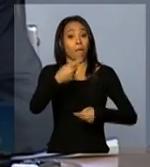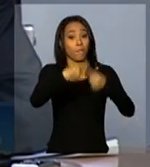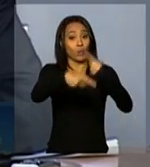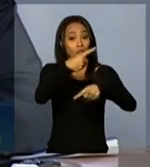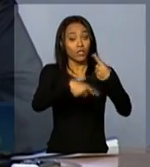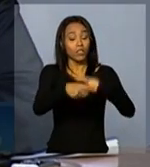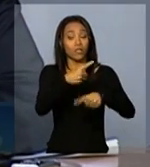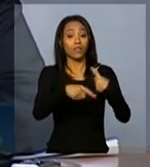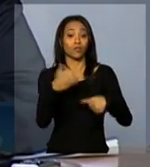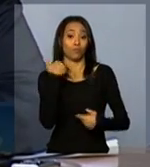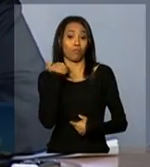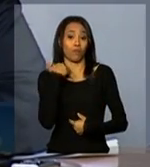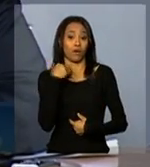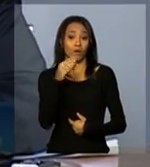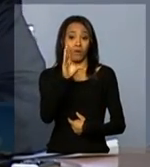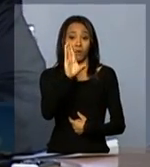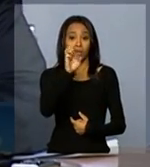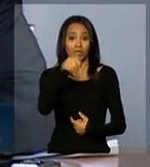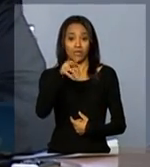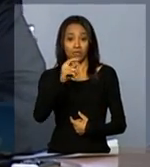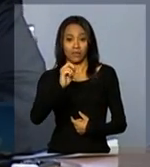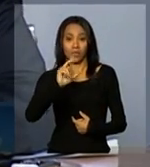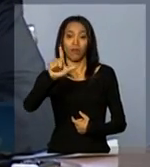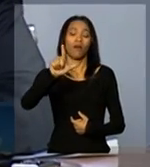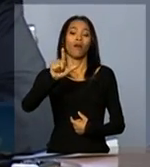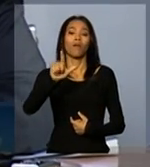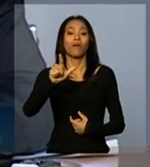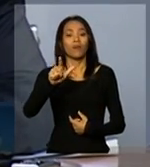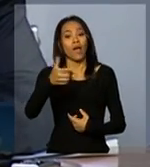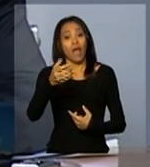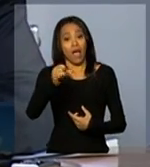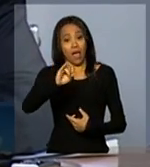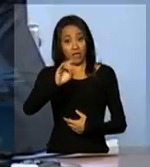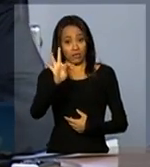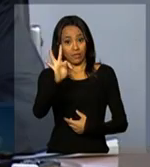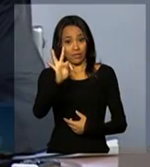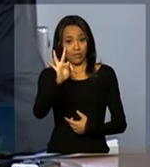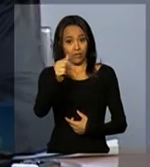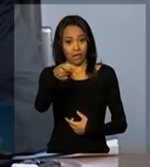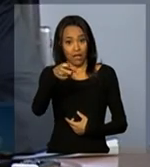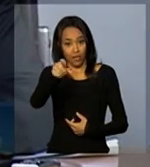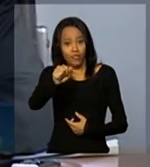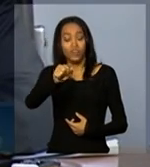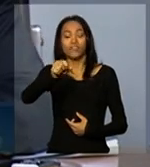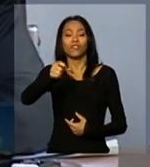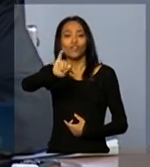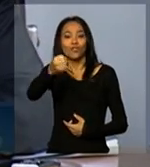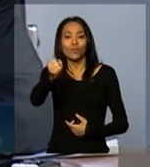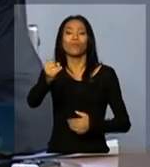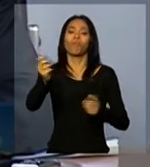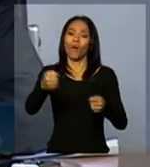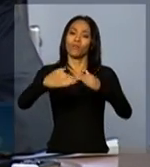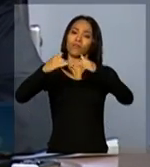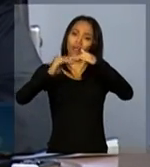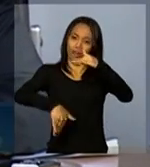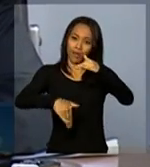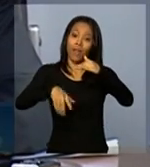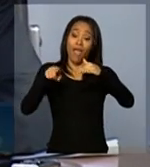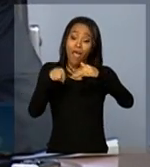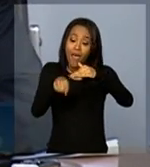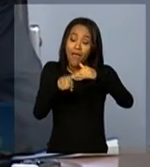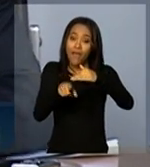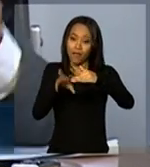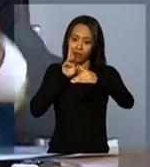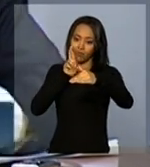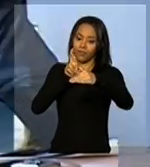Central, né, as taxas de juros de longo prazo poderão cair. E são essas taxas de juros a referência para o